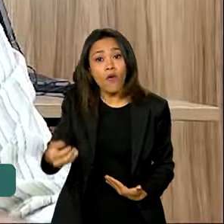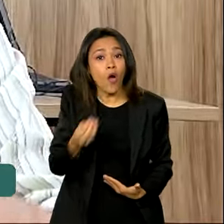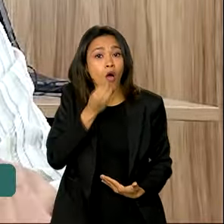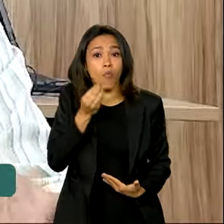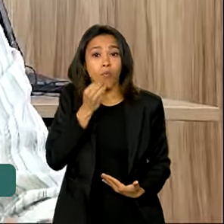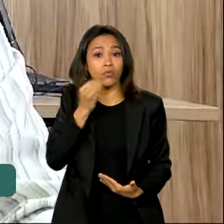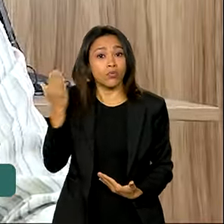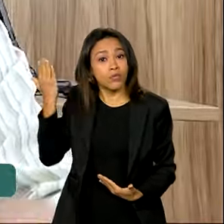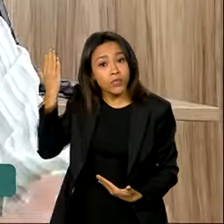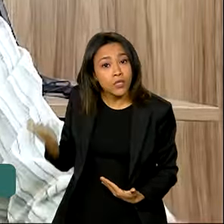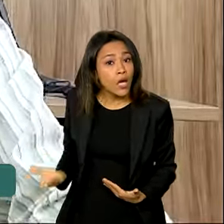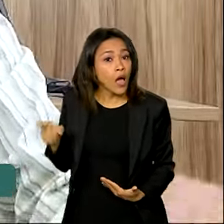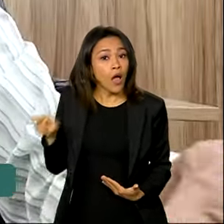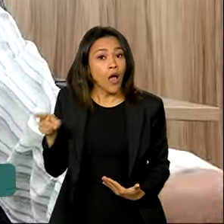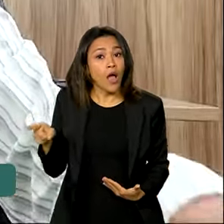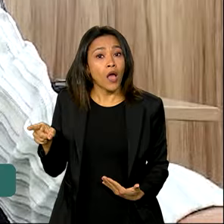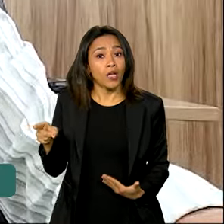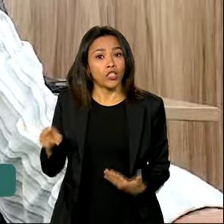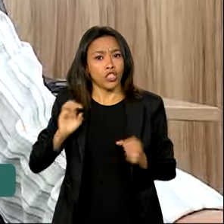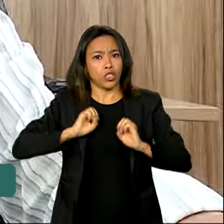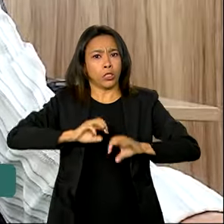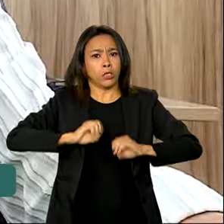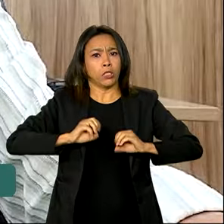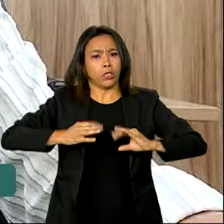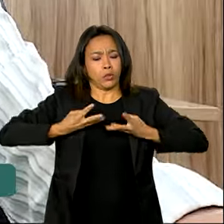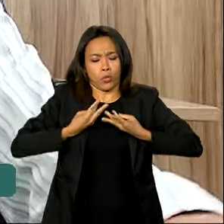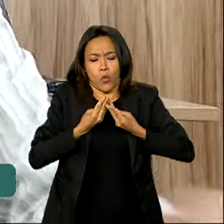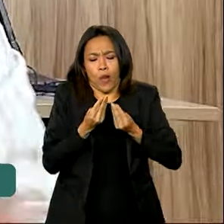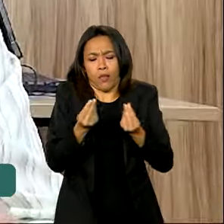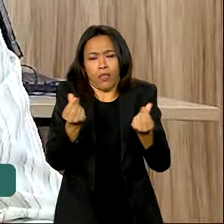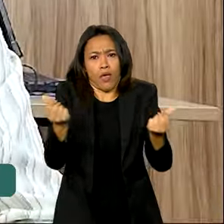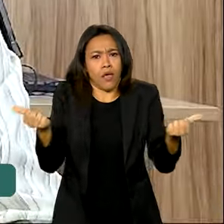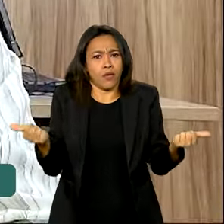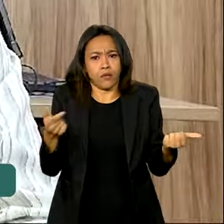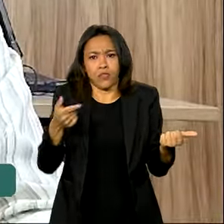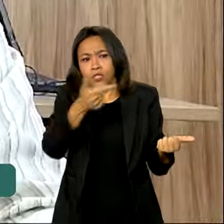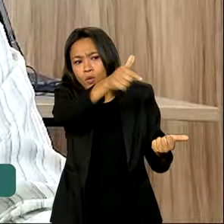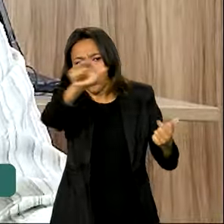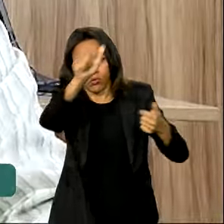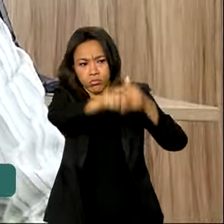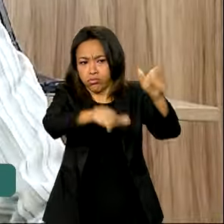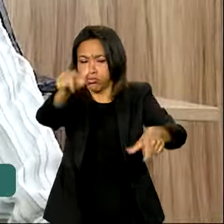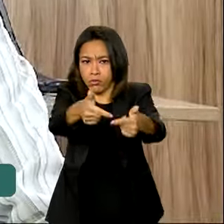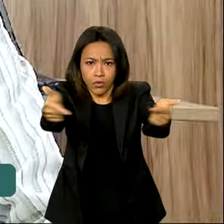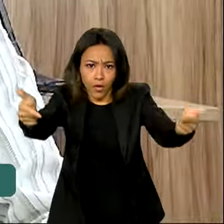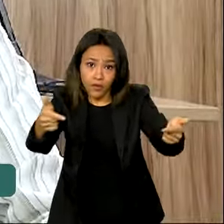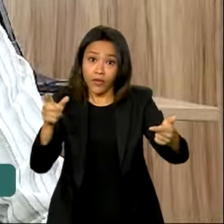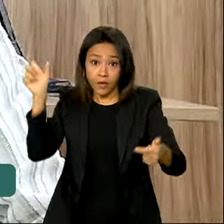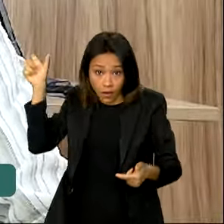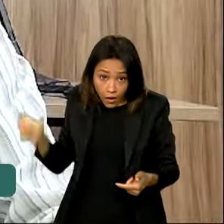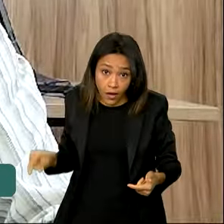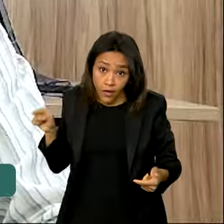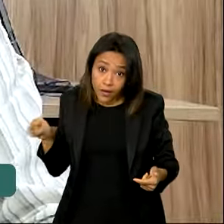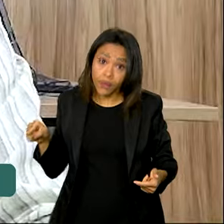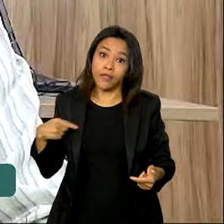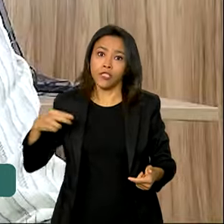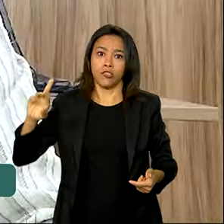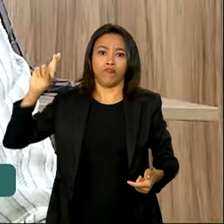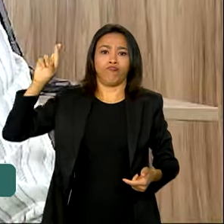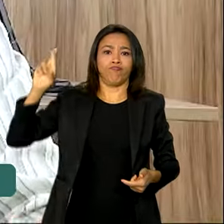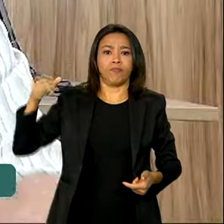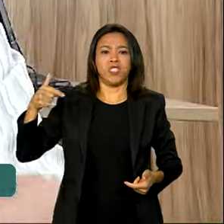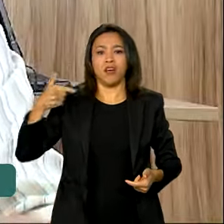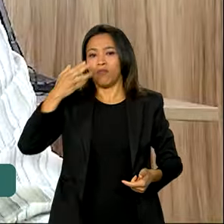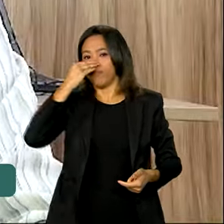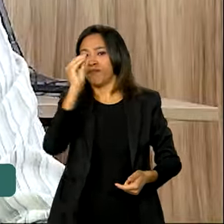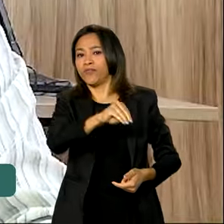educar, de ser educado em escolas de qualidade, quando tem a oportunidade, estando na gestão pública, não virou as